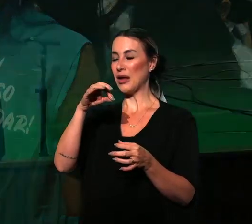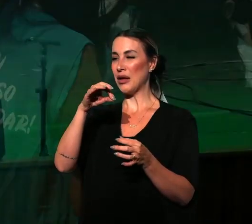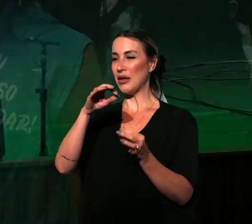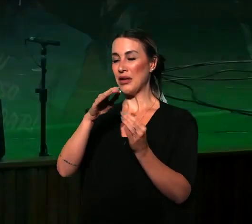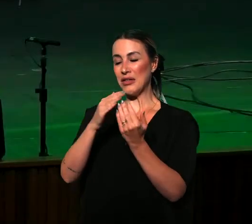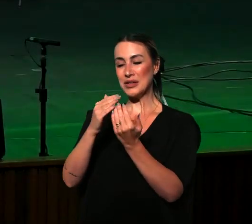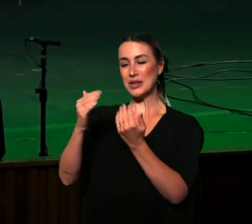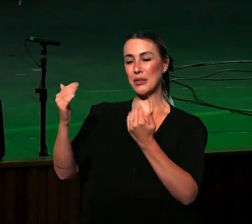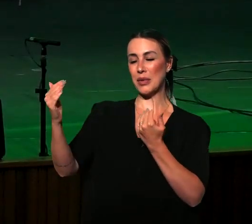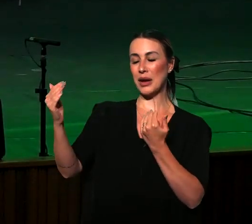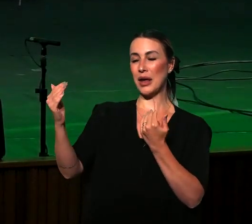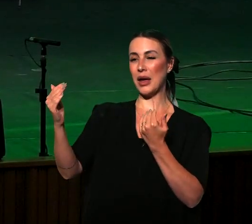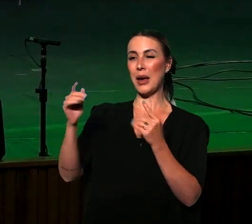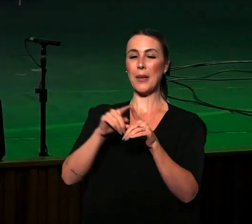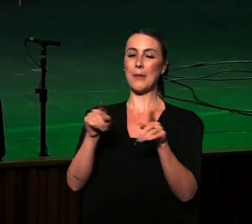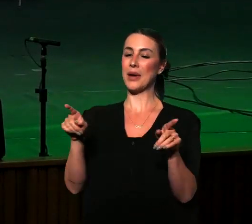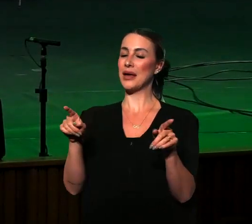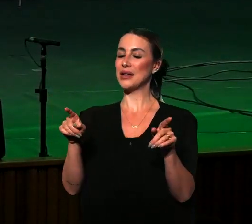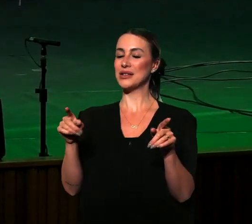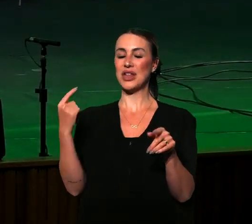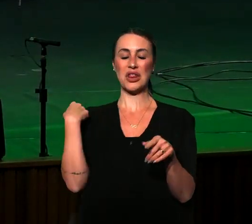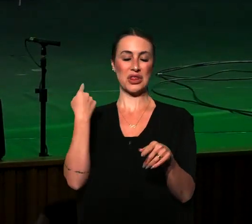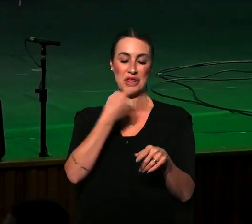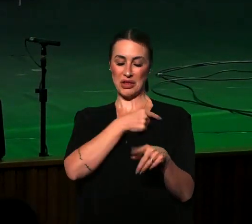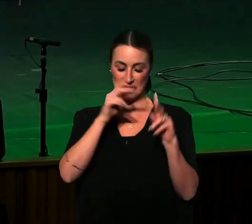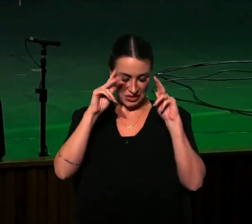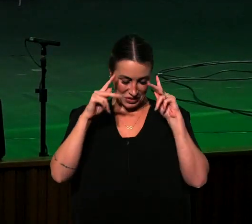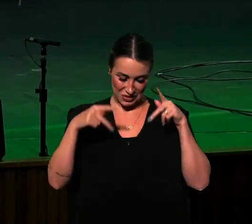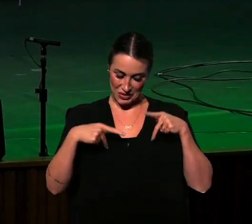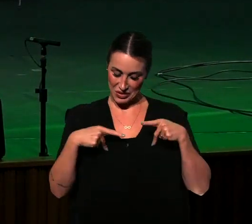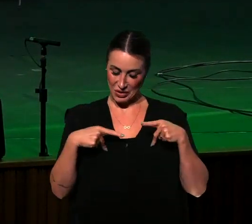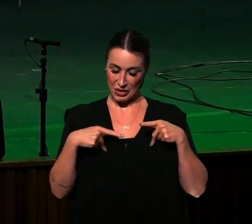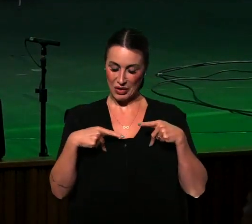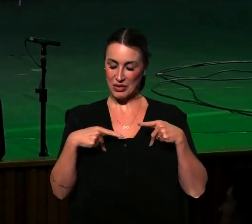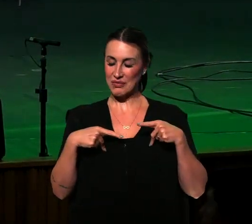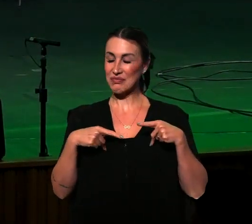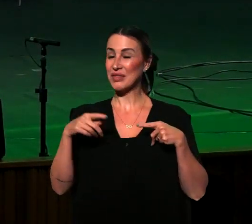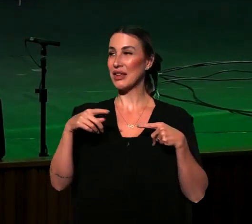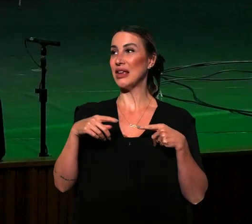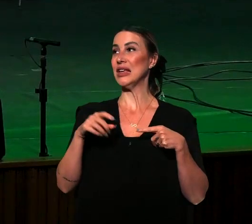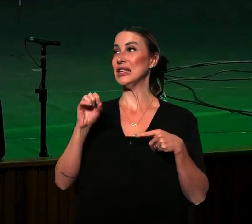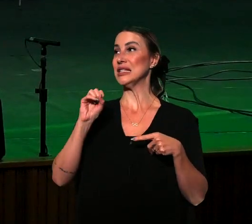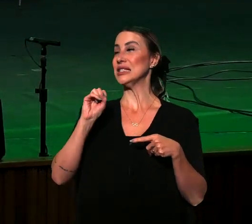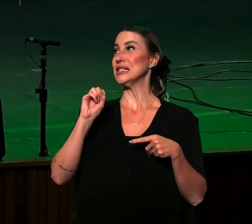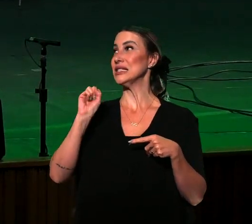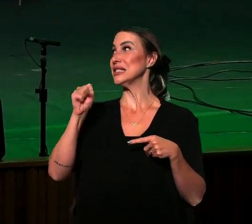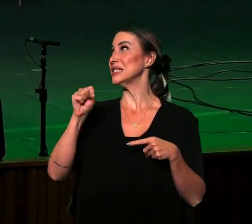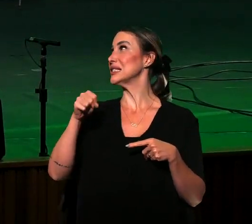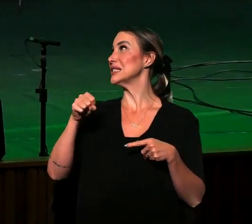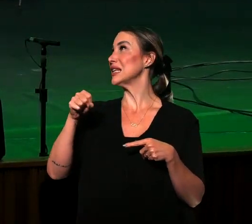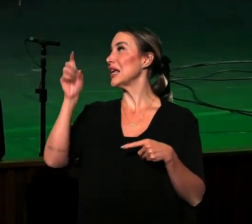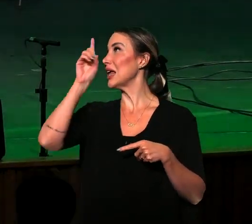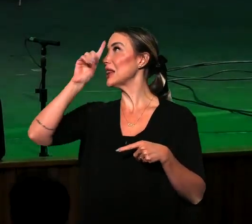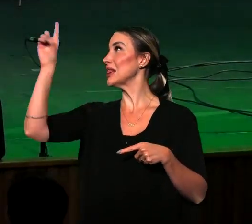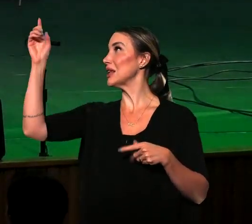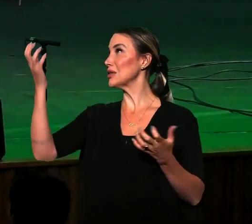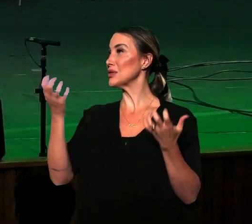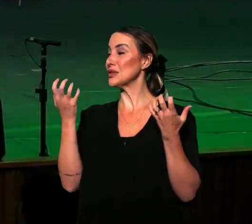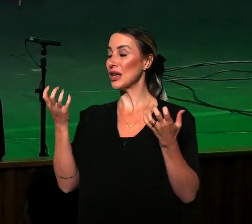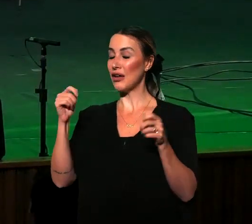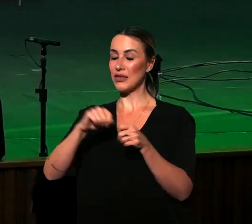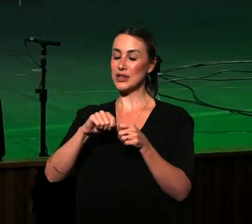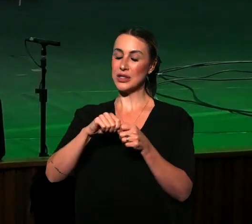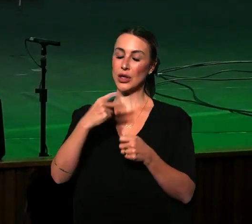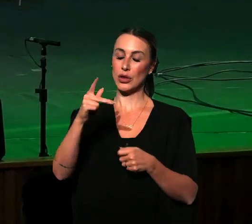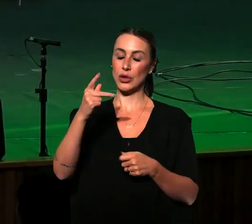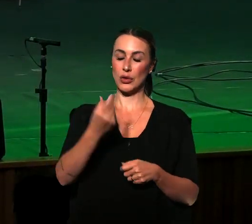gente. Mas não tem a ver com o que Deus quer fazer. Ele quer transformar a tua vida hoje em nome de Jesus. Queria pedir ajuda dos nossos pastores e líderes que vêm